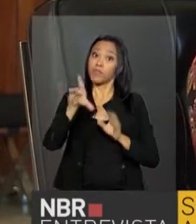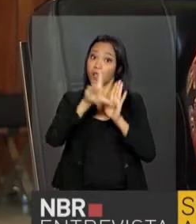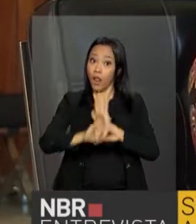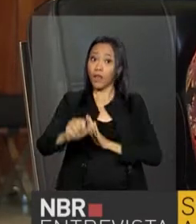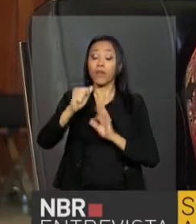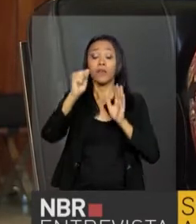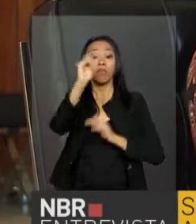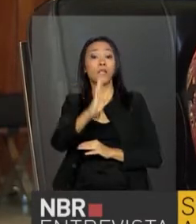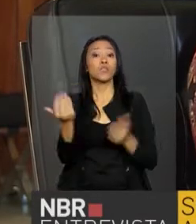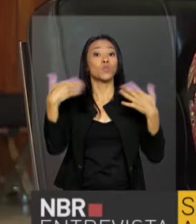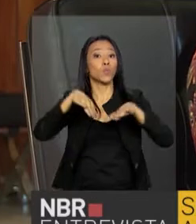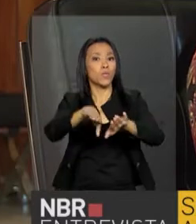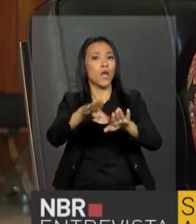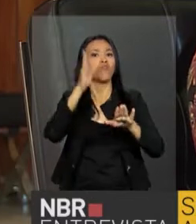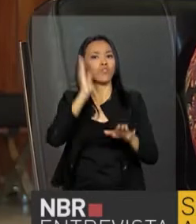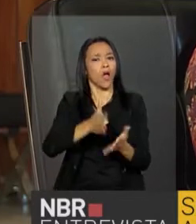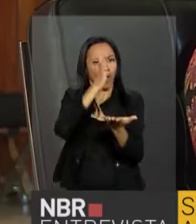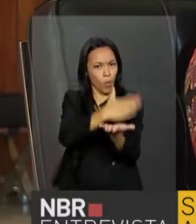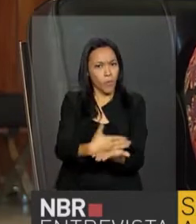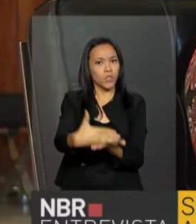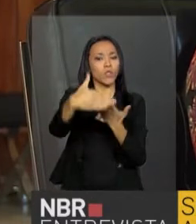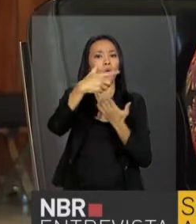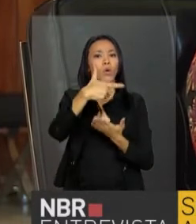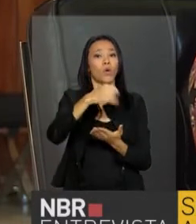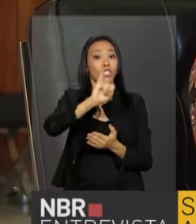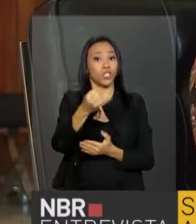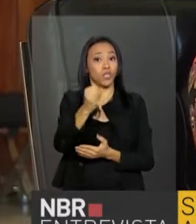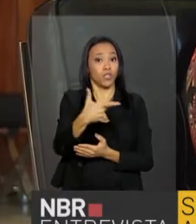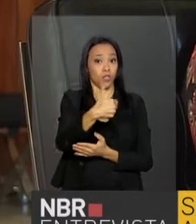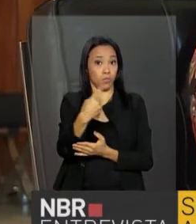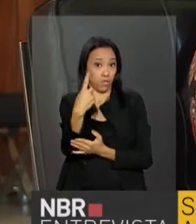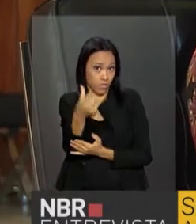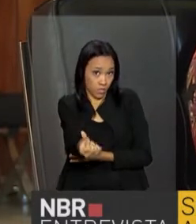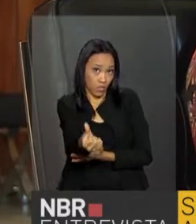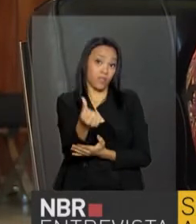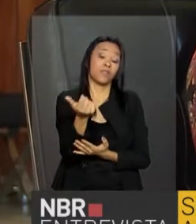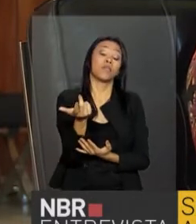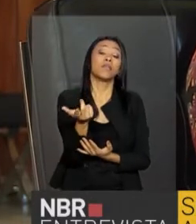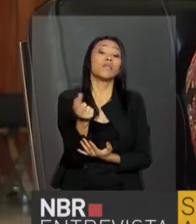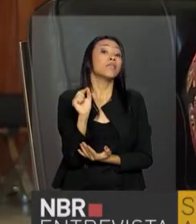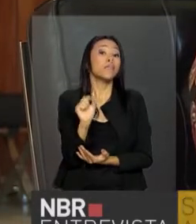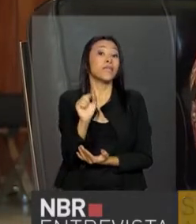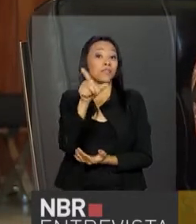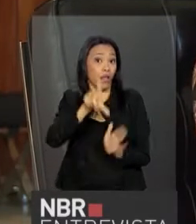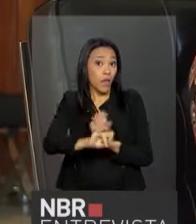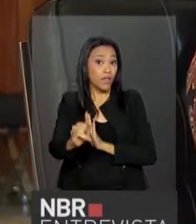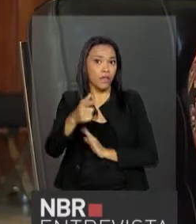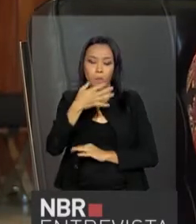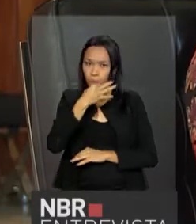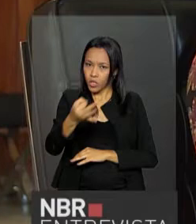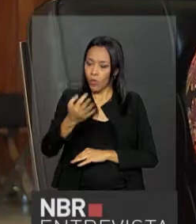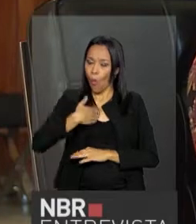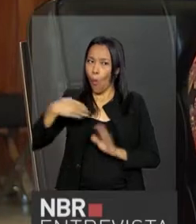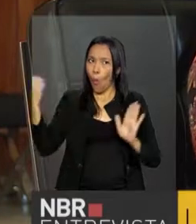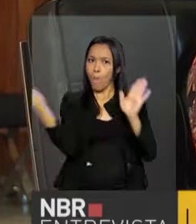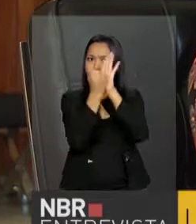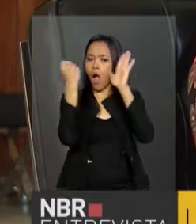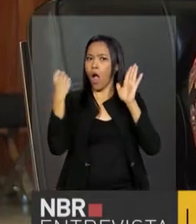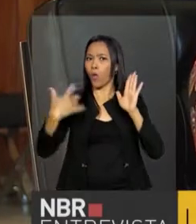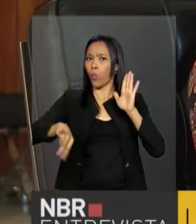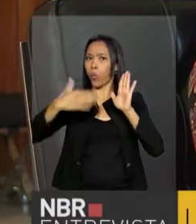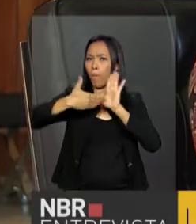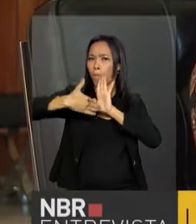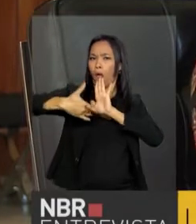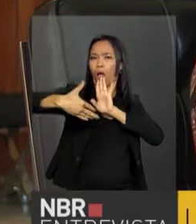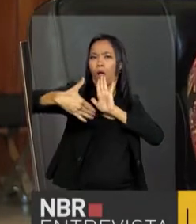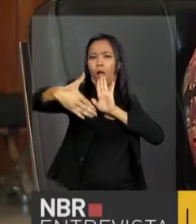de Inclusão, que entrou em vigor em janeiro de 2016. E que, na minha opinião, é um marco na questão